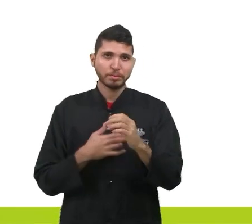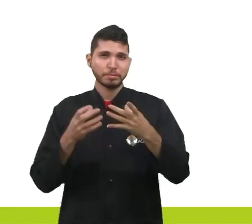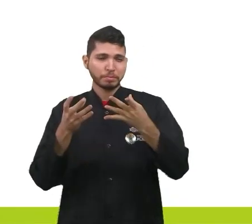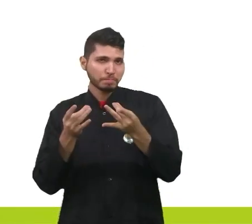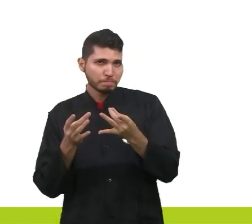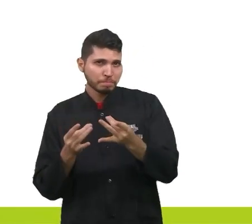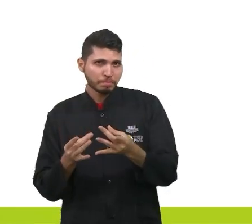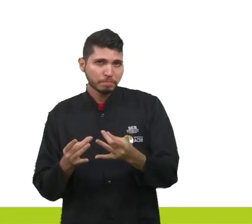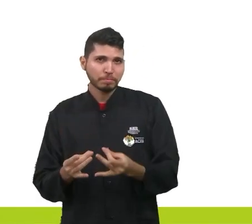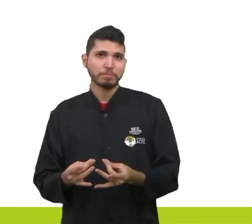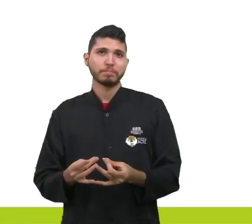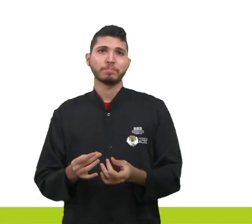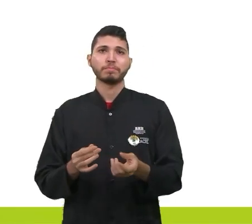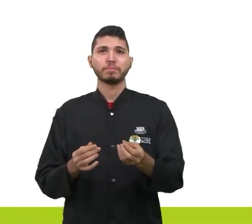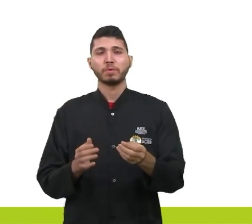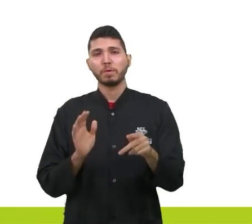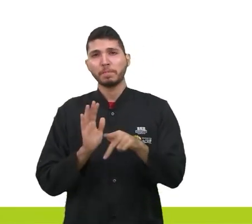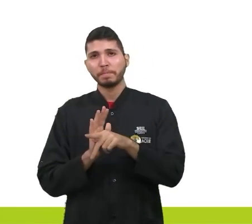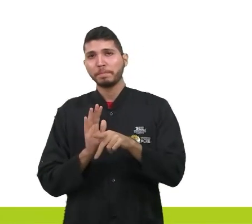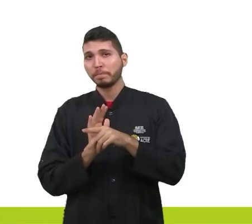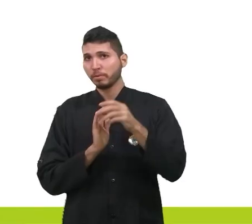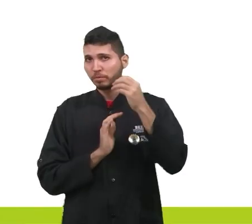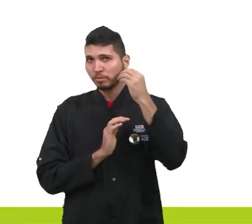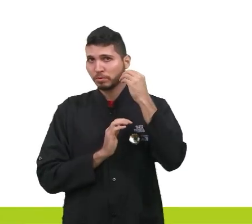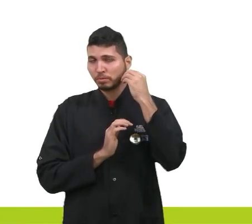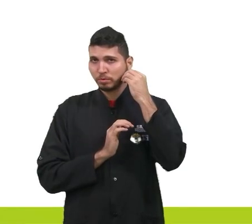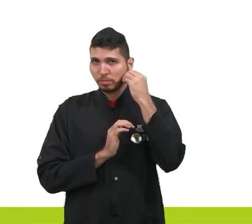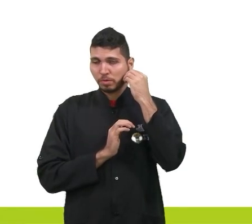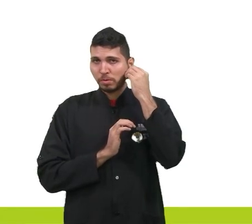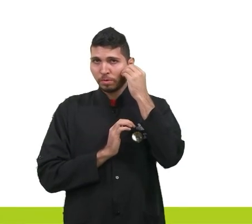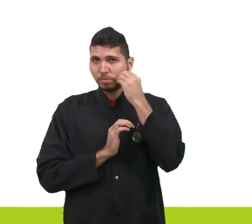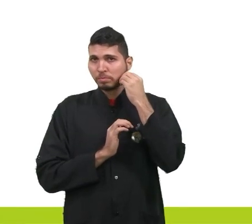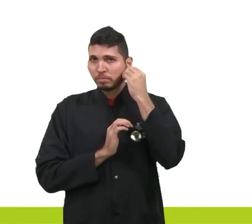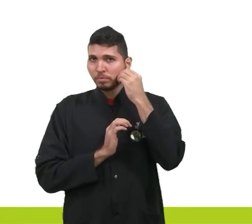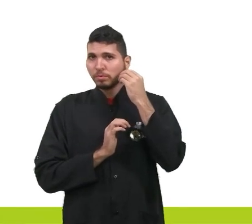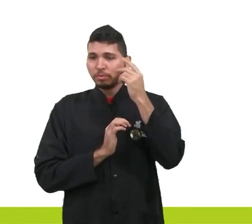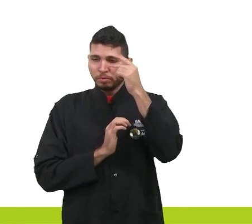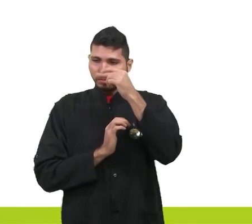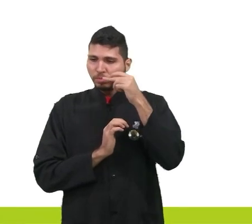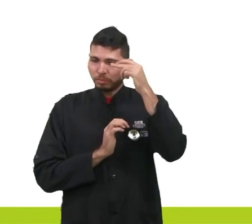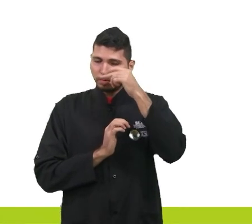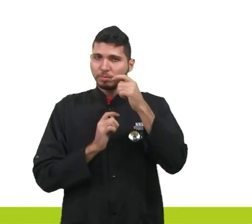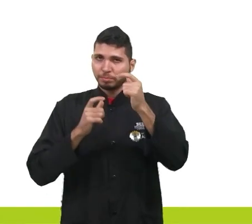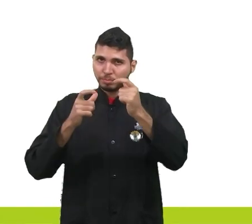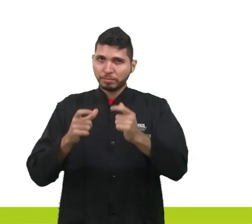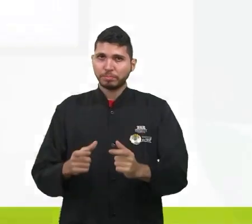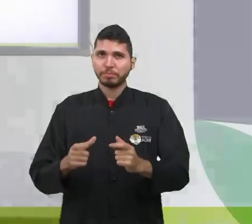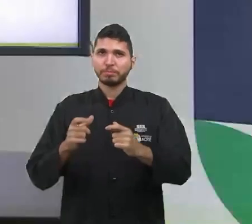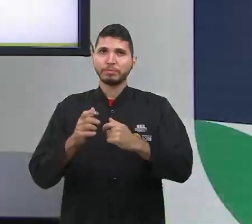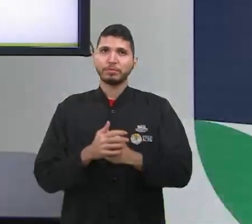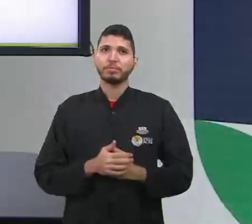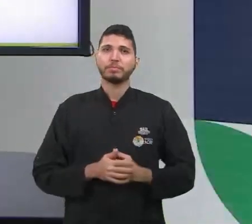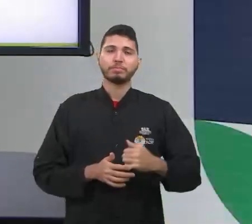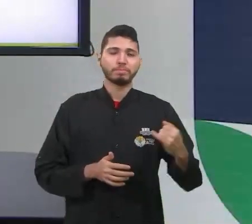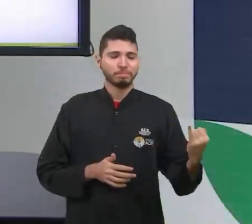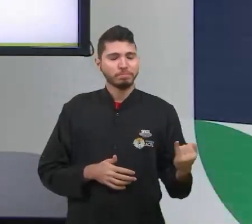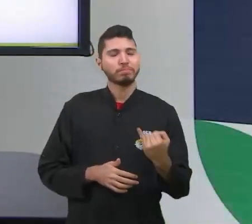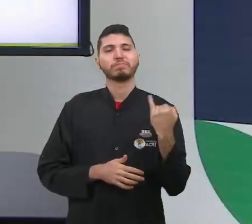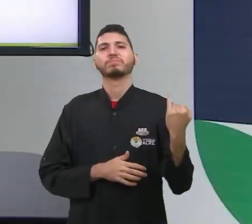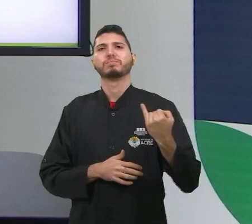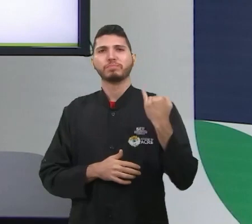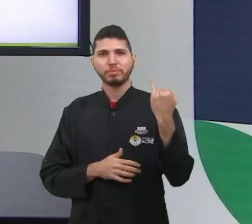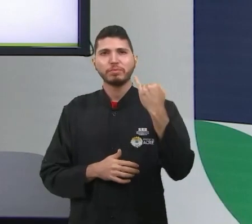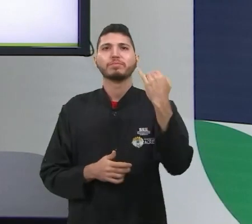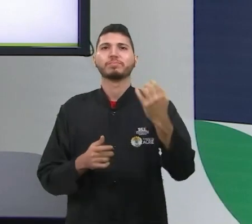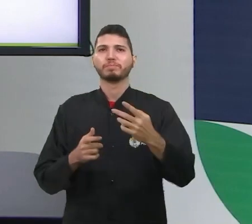sua experiência perceptiva de observar o lugar. Pessoal, é de suma importância a